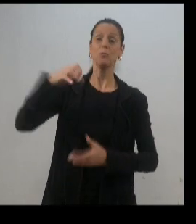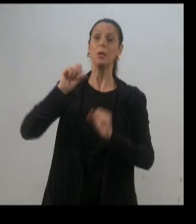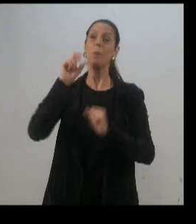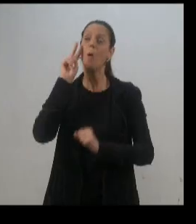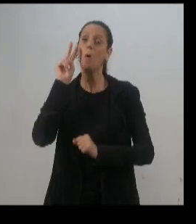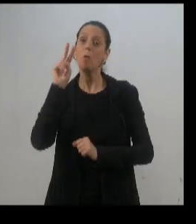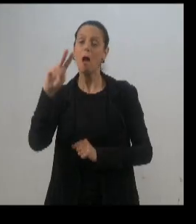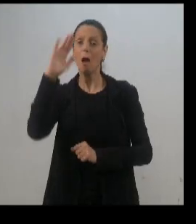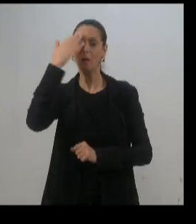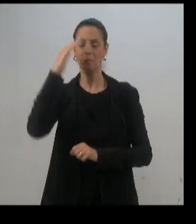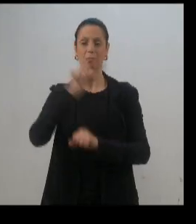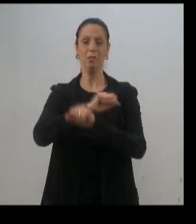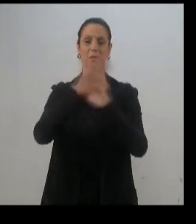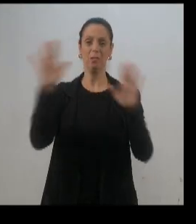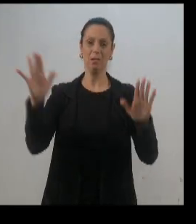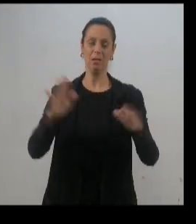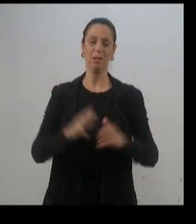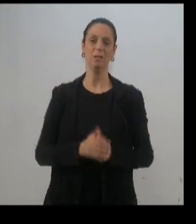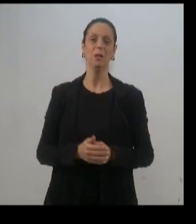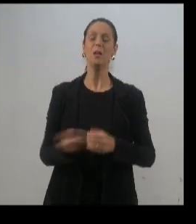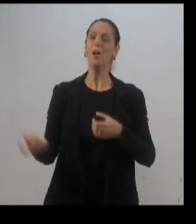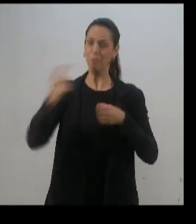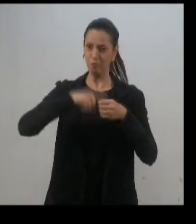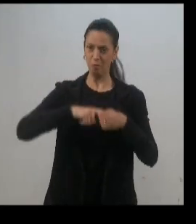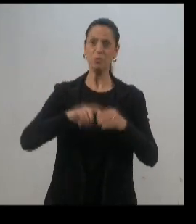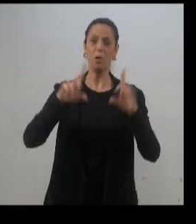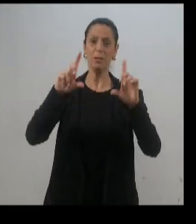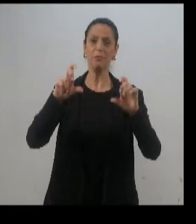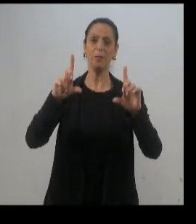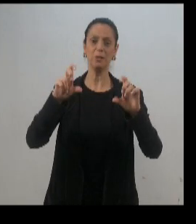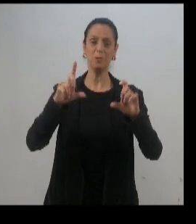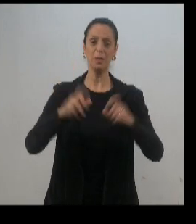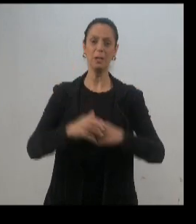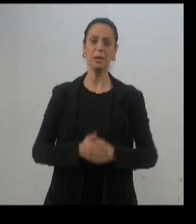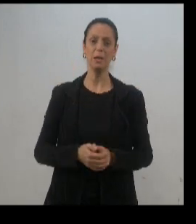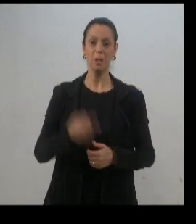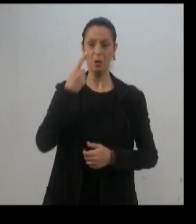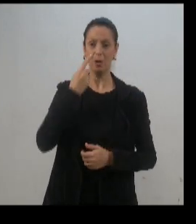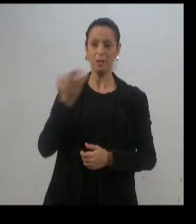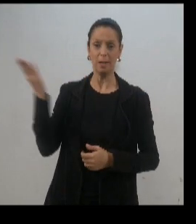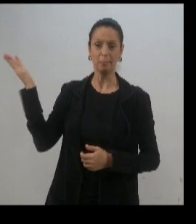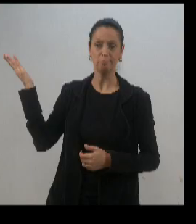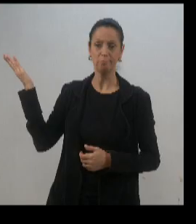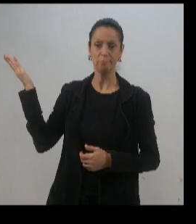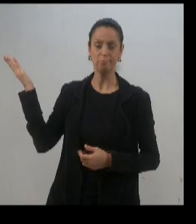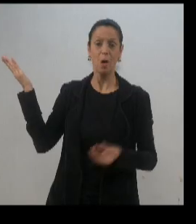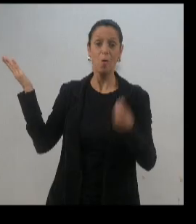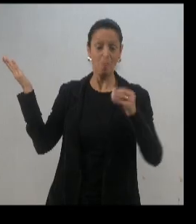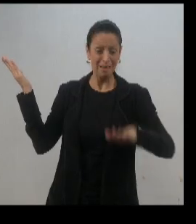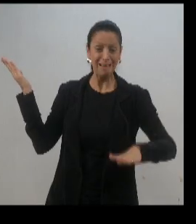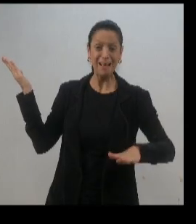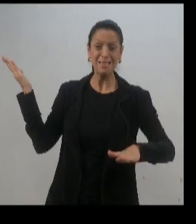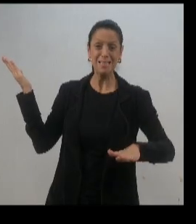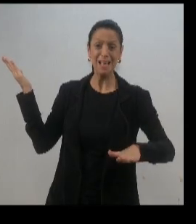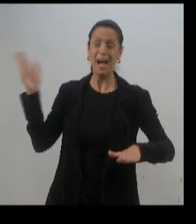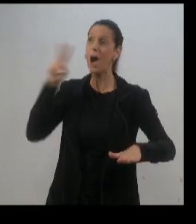sim discernir. Volta a foto, Ari, volta a foto para mim, por favor. Olha só, tem uma